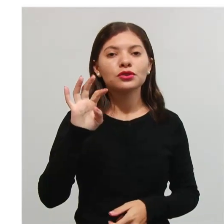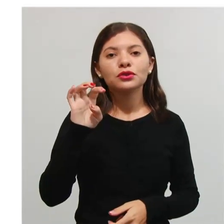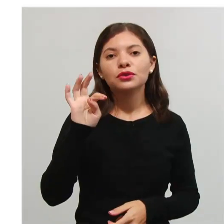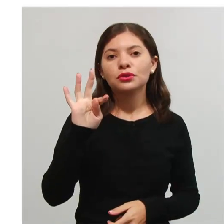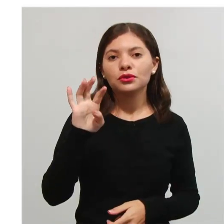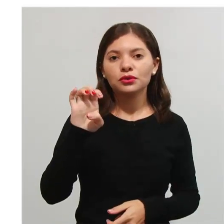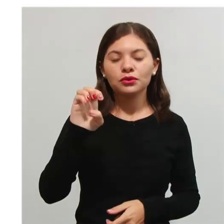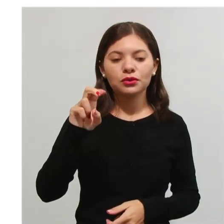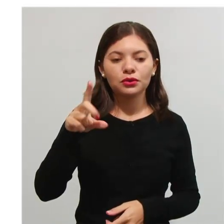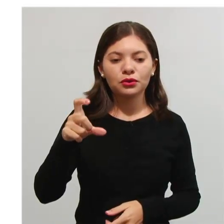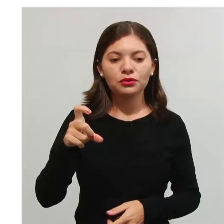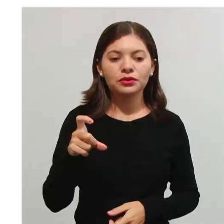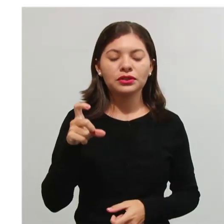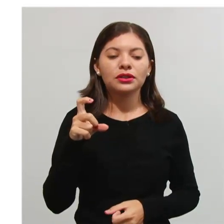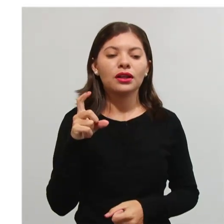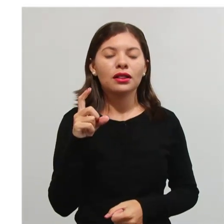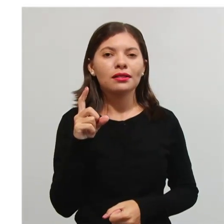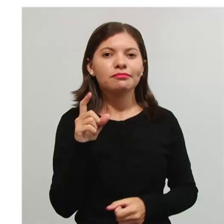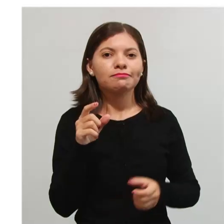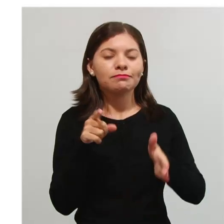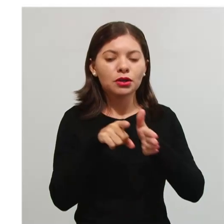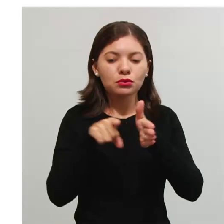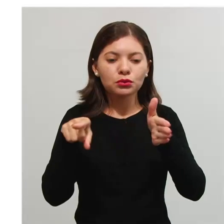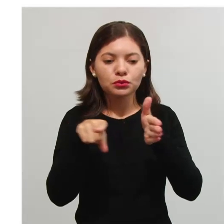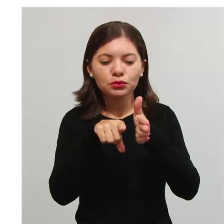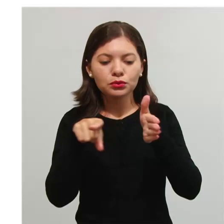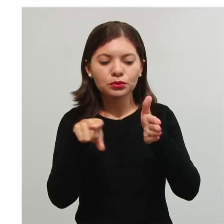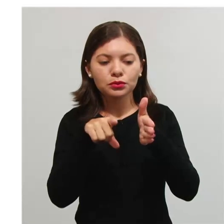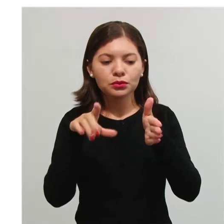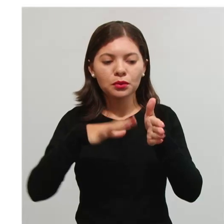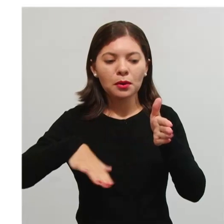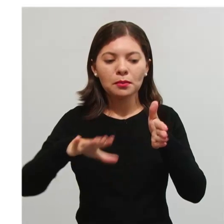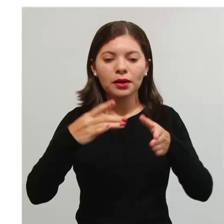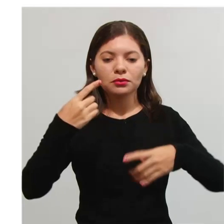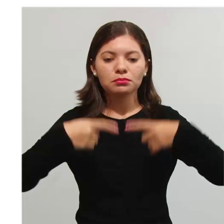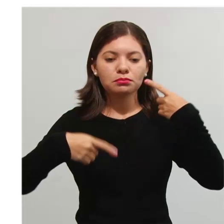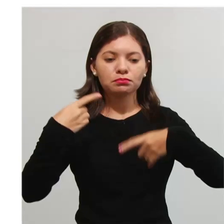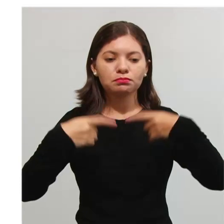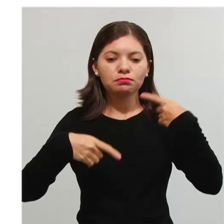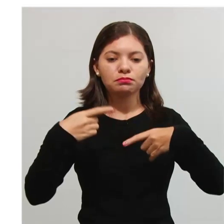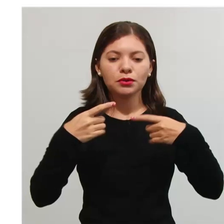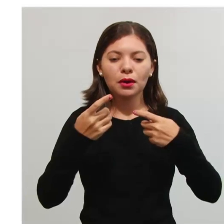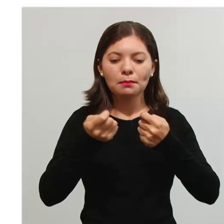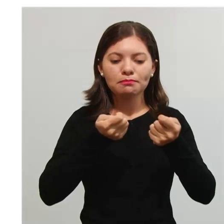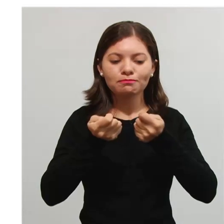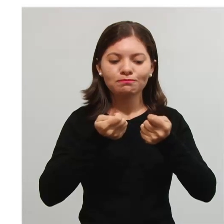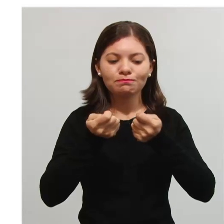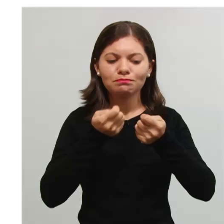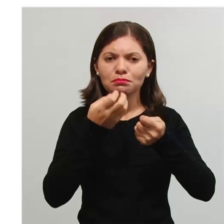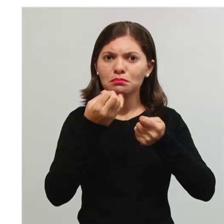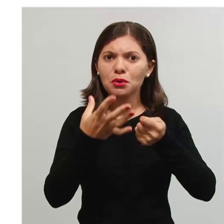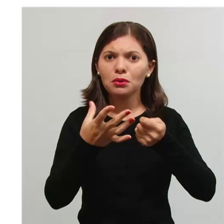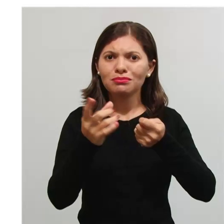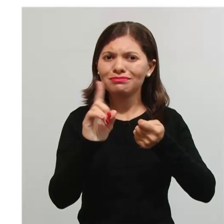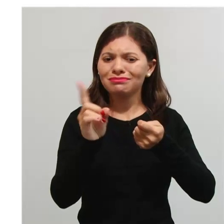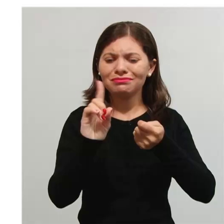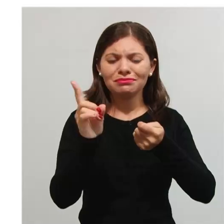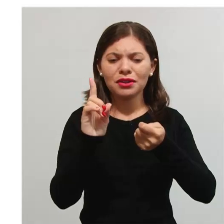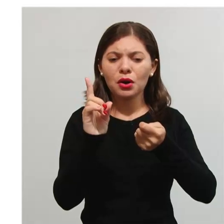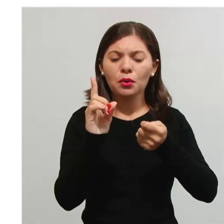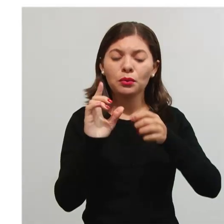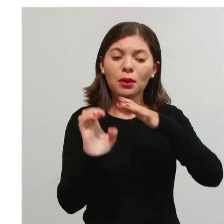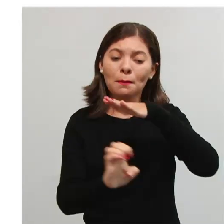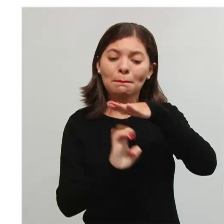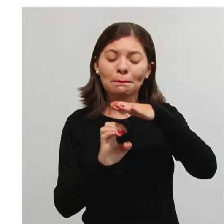e nesse período os ambientes políticos e econômicos não eram propícios. E o empreendedor ele não